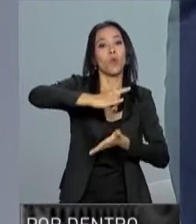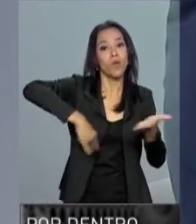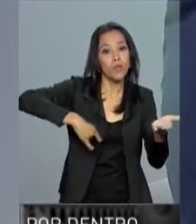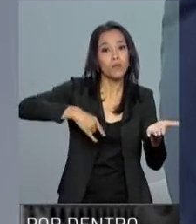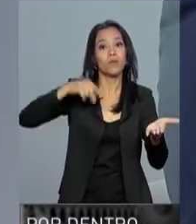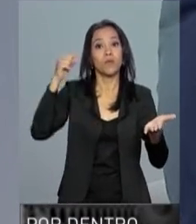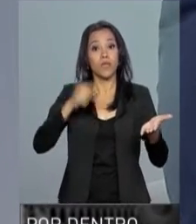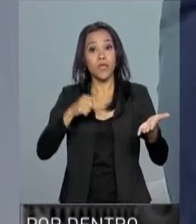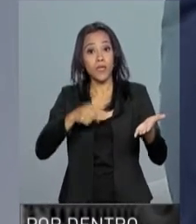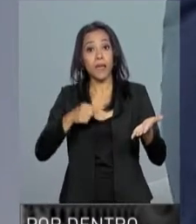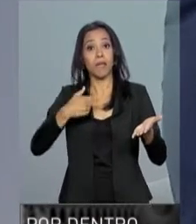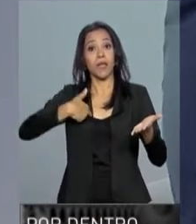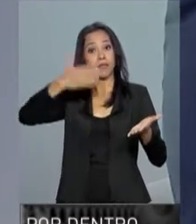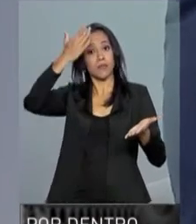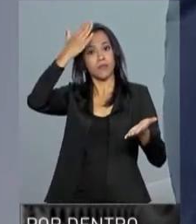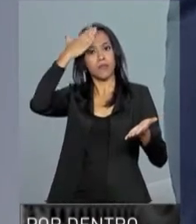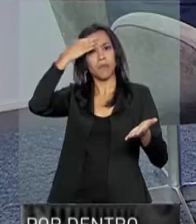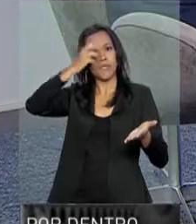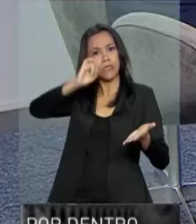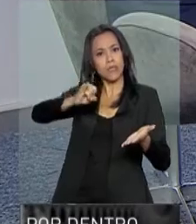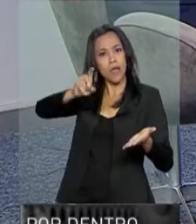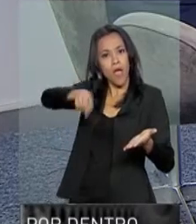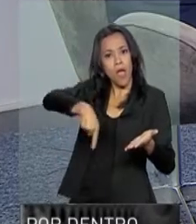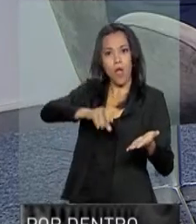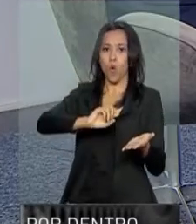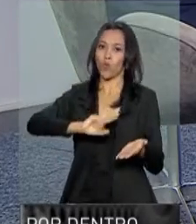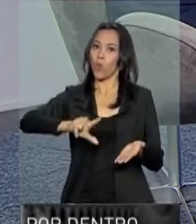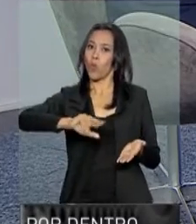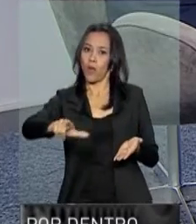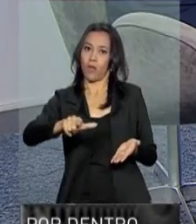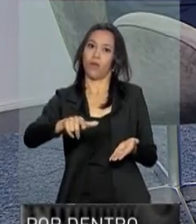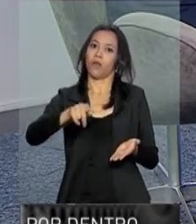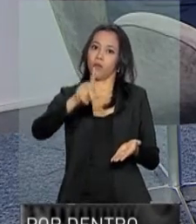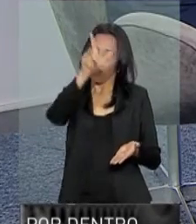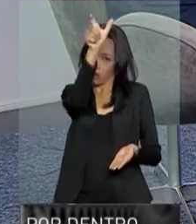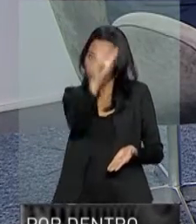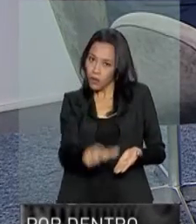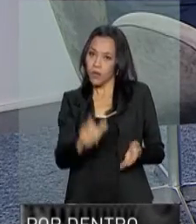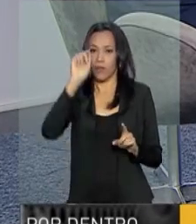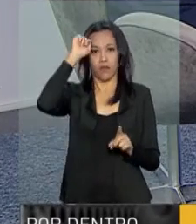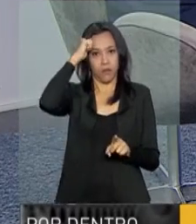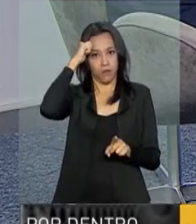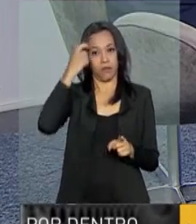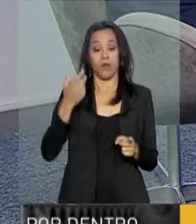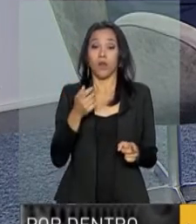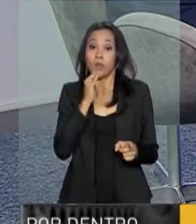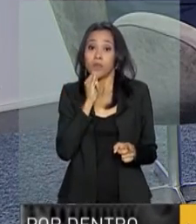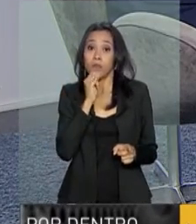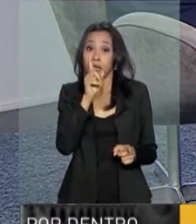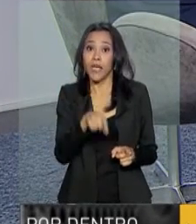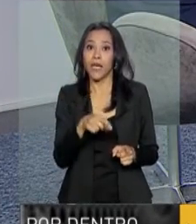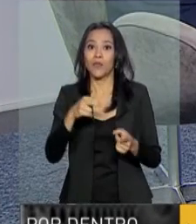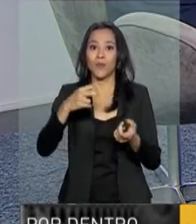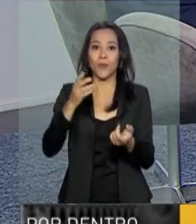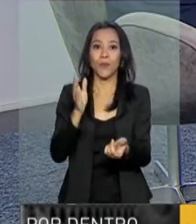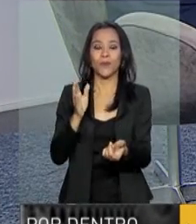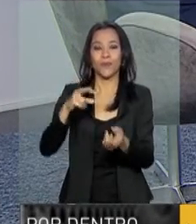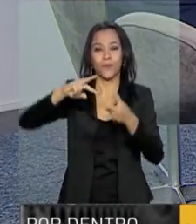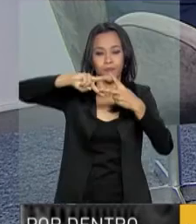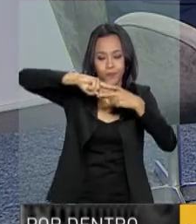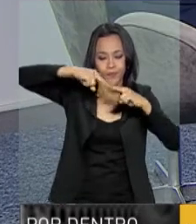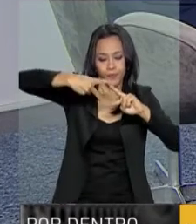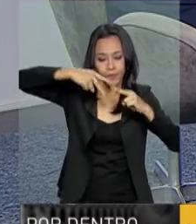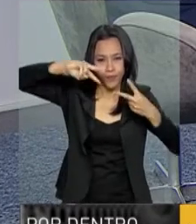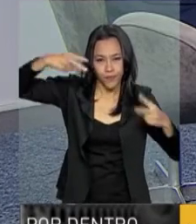chamamos de mecânica de hetero identificação nós temos então o mecanismo educação através do fenótipo né que são os